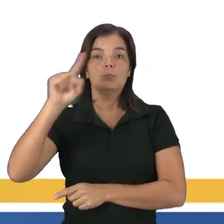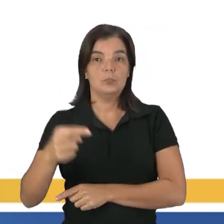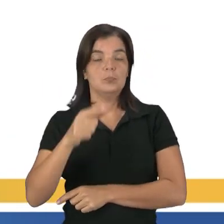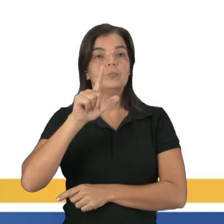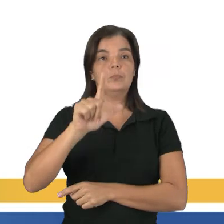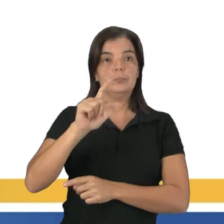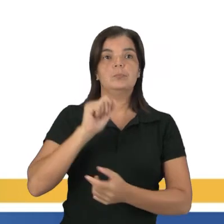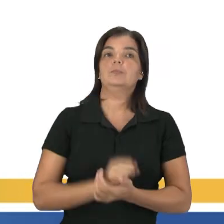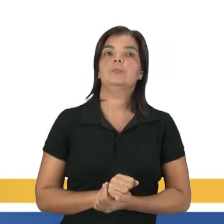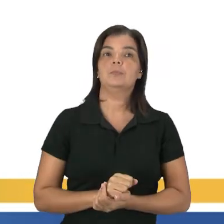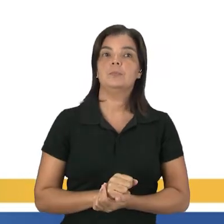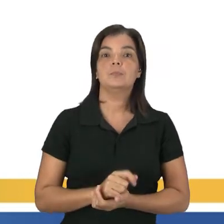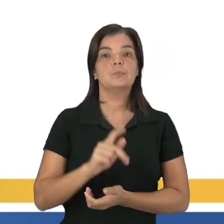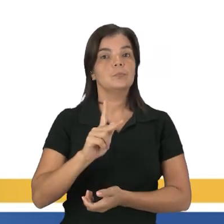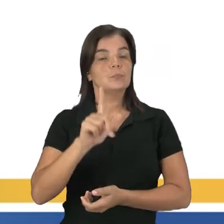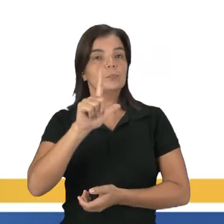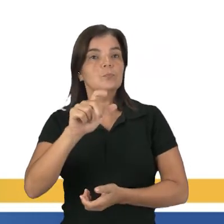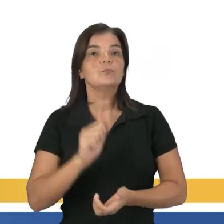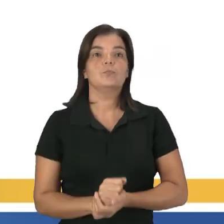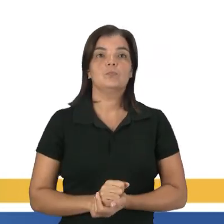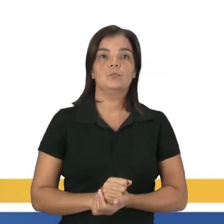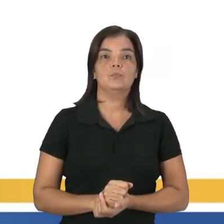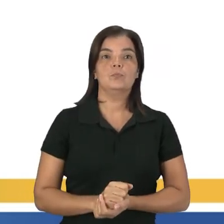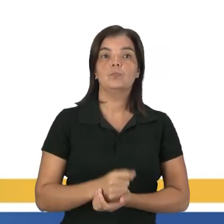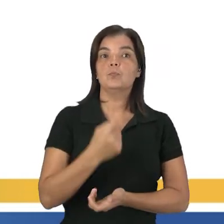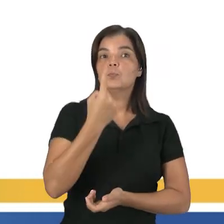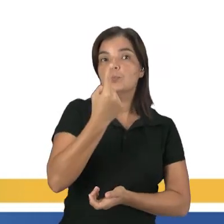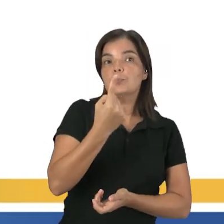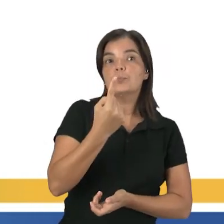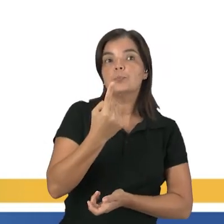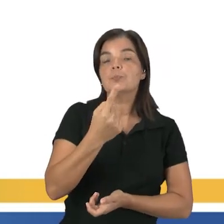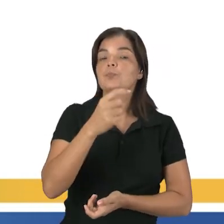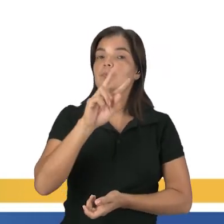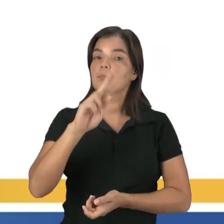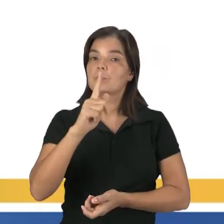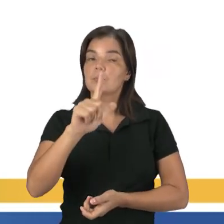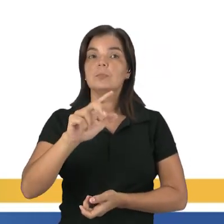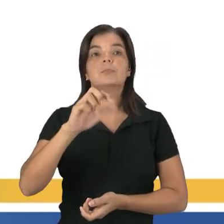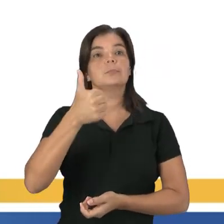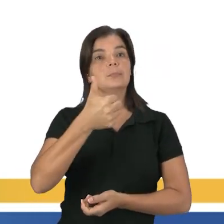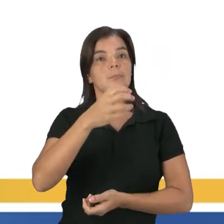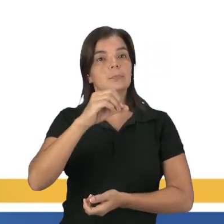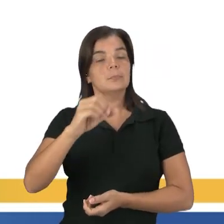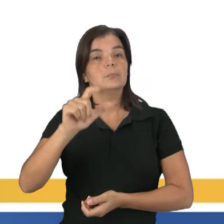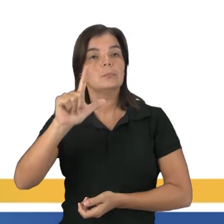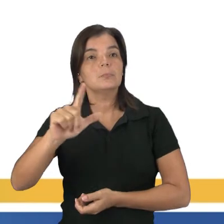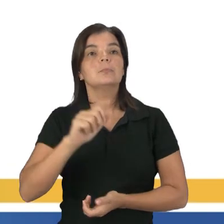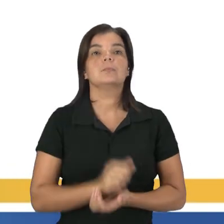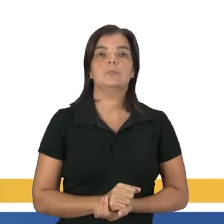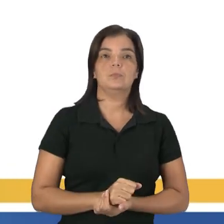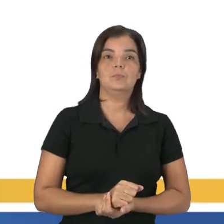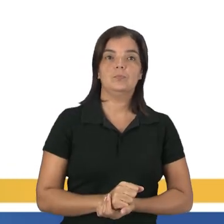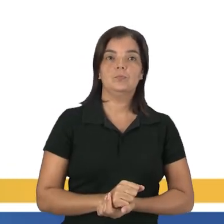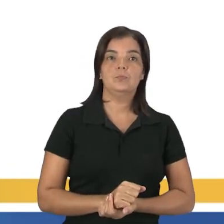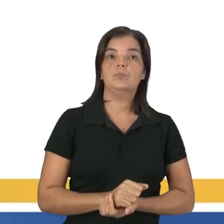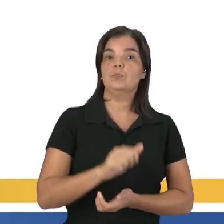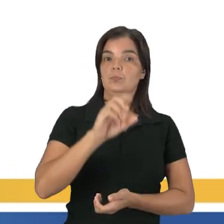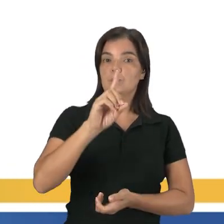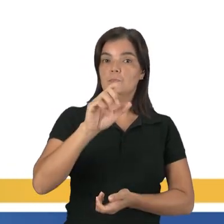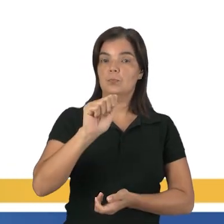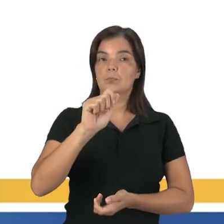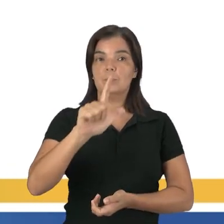1.000 litros, lembra? Quilo 1.000. 1 hectolitro, 100 litros. 1 decalitro,